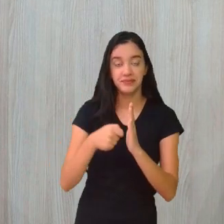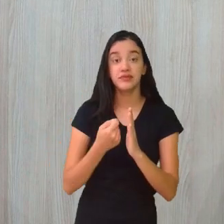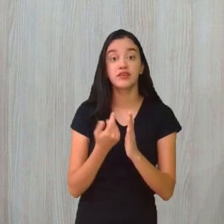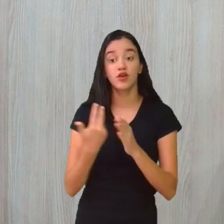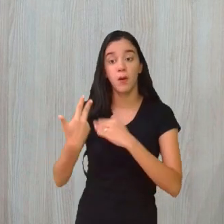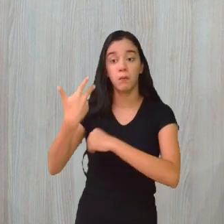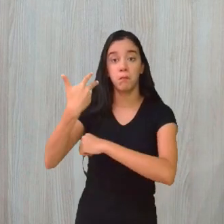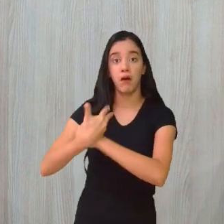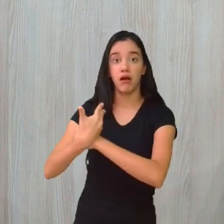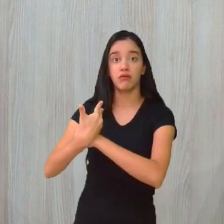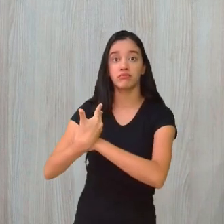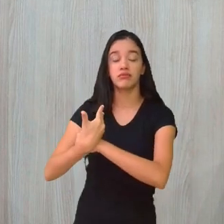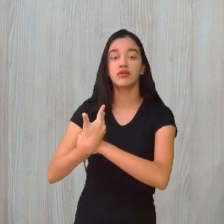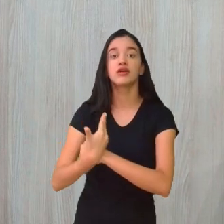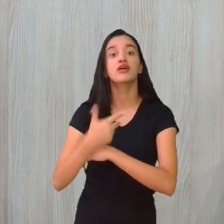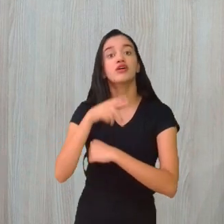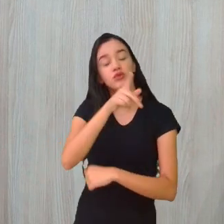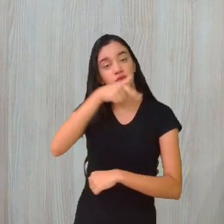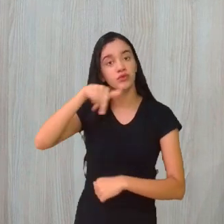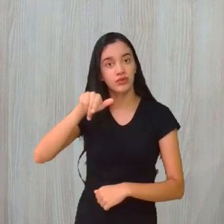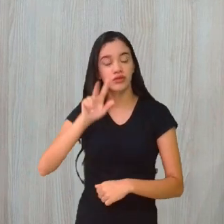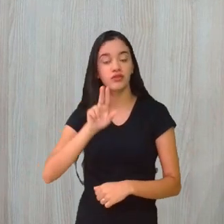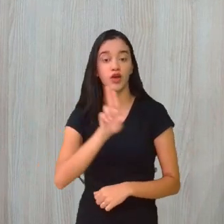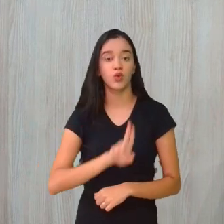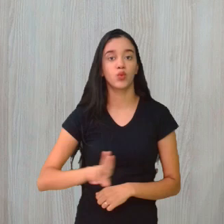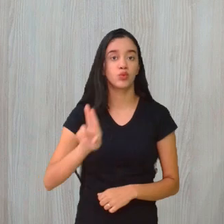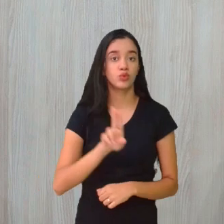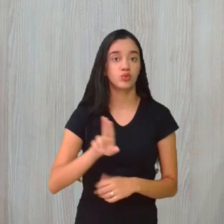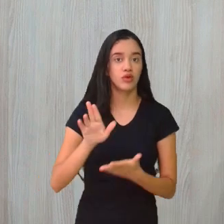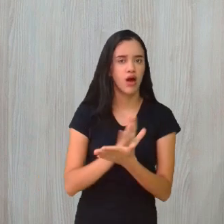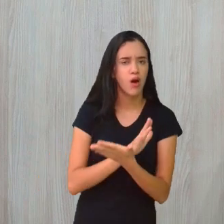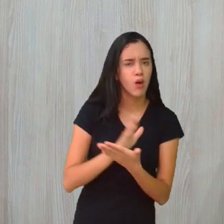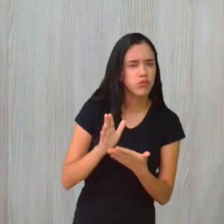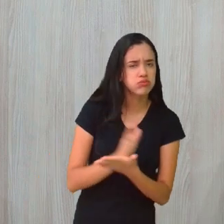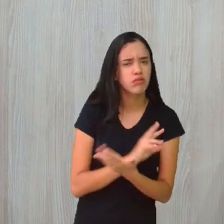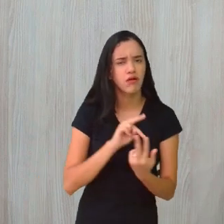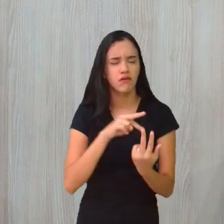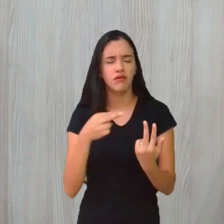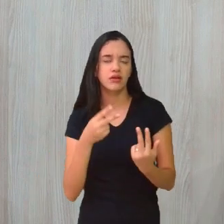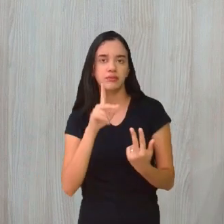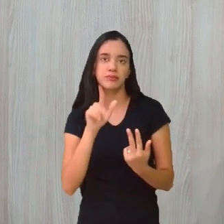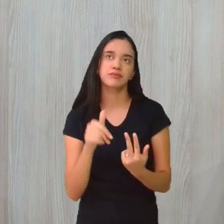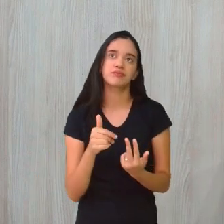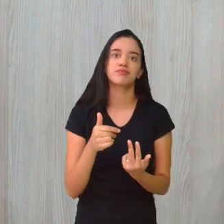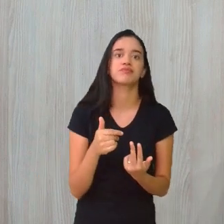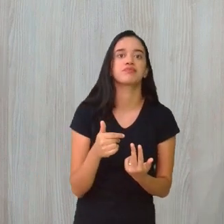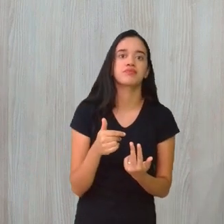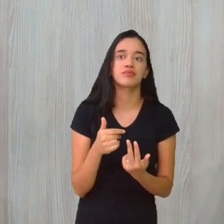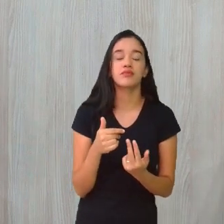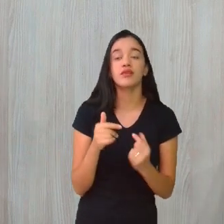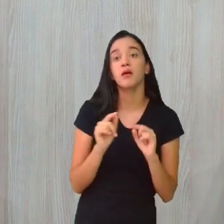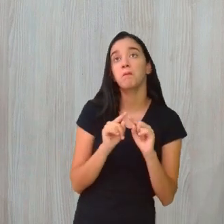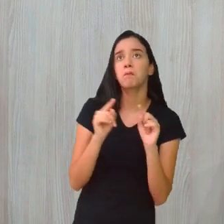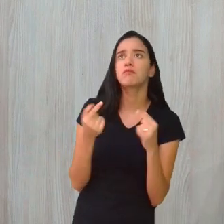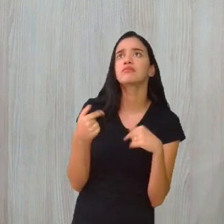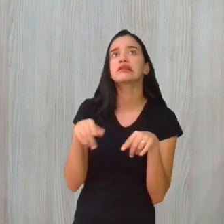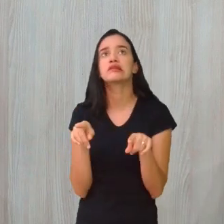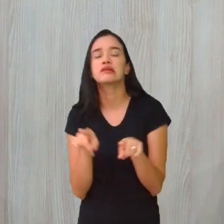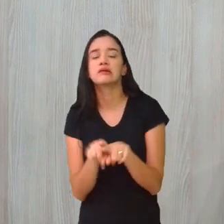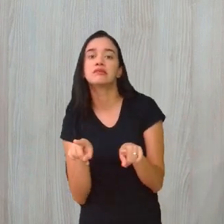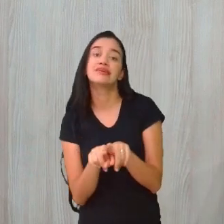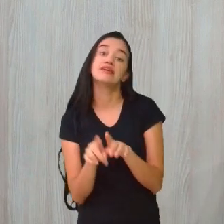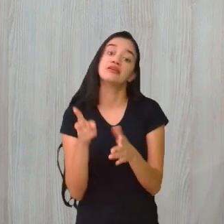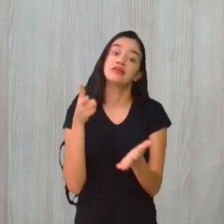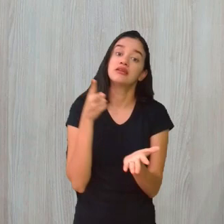vão perceber que provavelmente vocês vão usar alguns recursos, falando assim, né? Mas também,